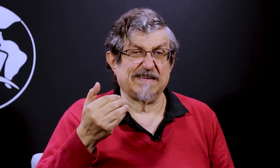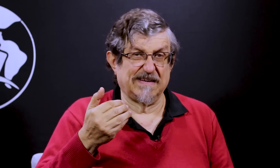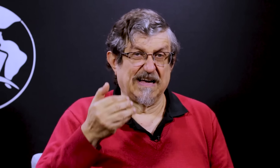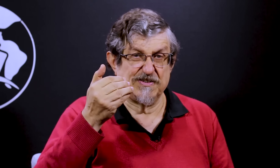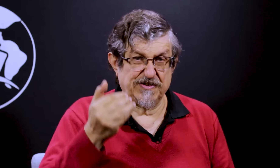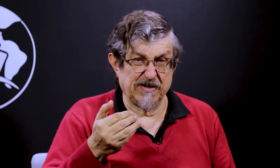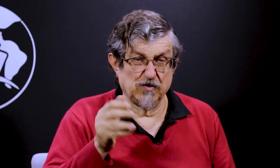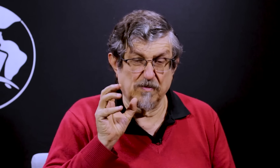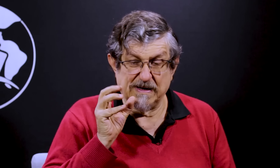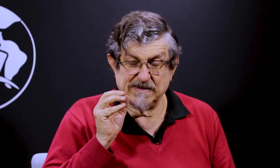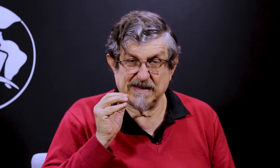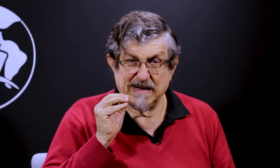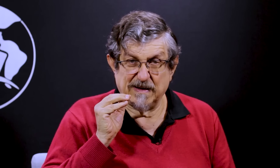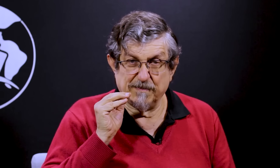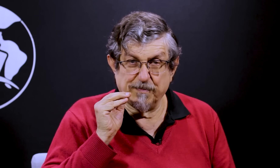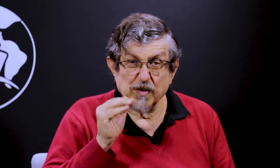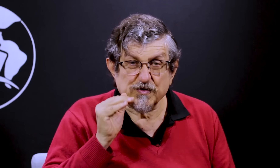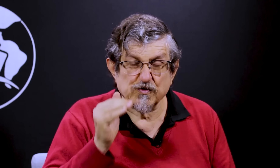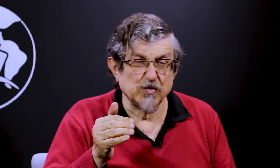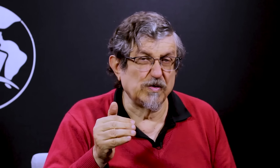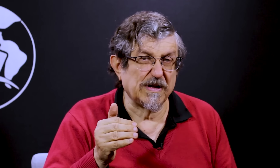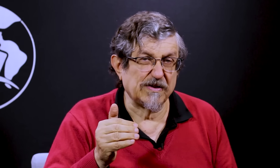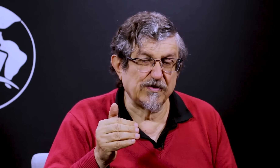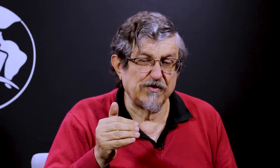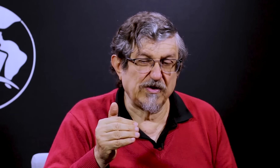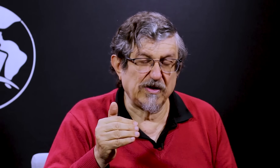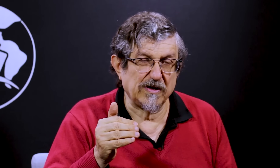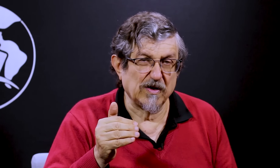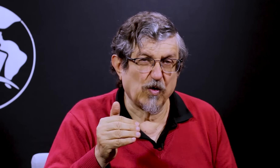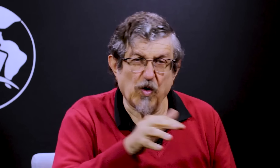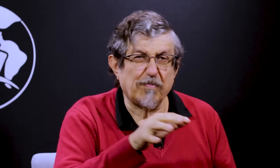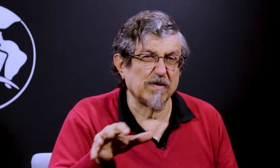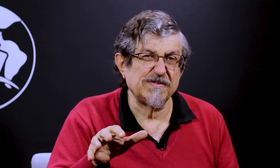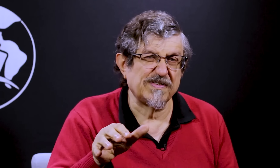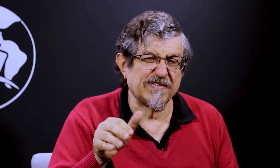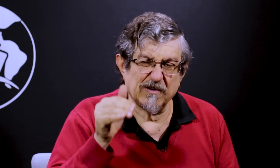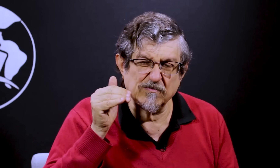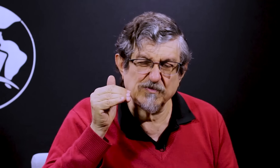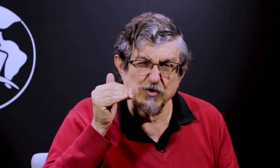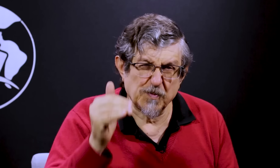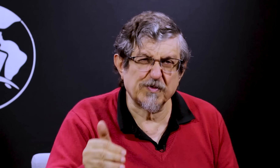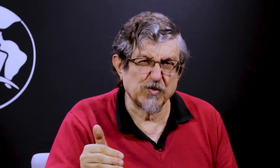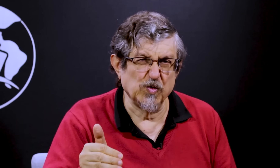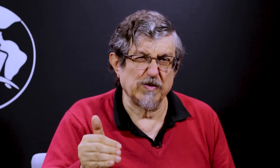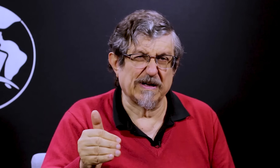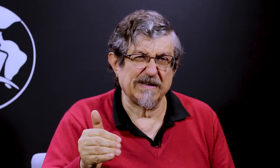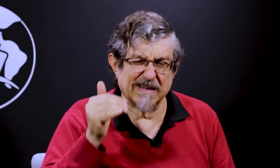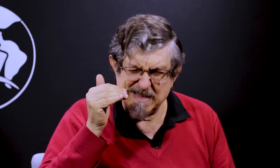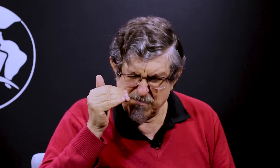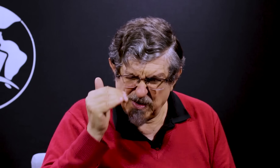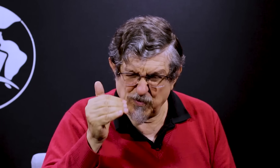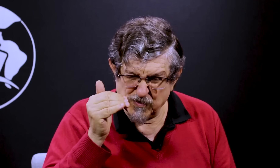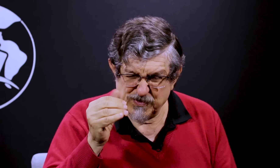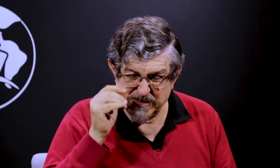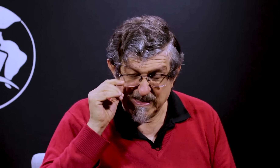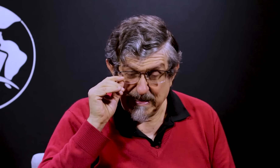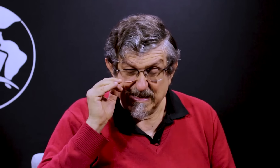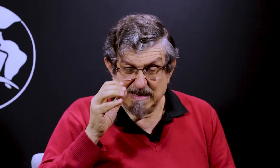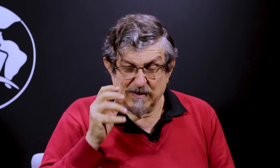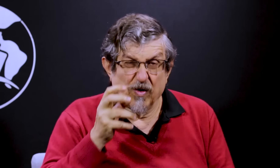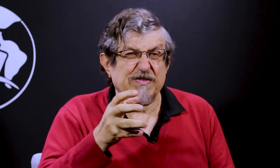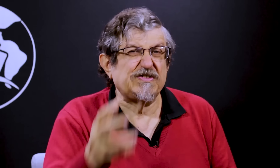passa a agir numa postura de oposição de ruptura e até mesmo